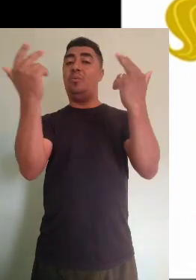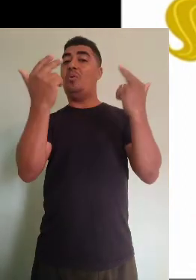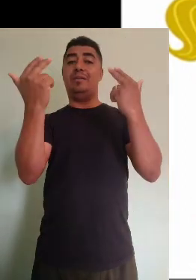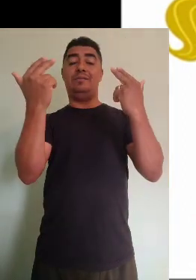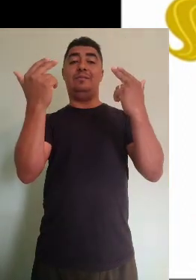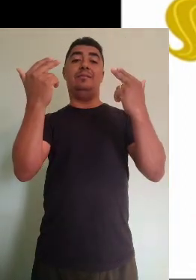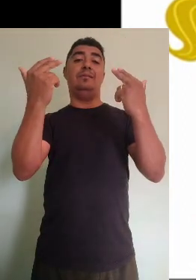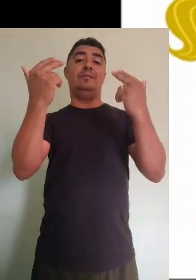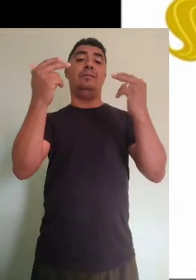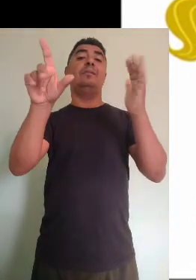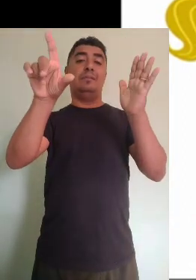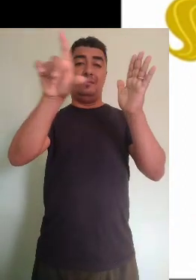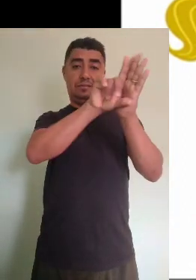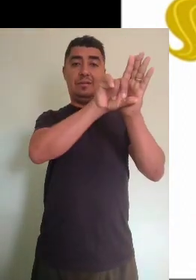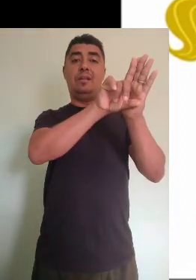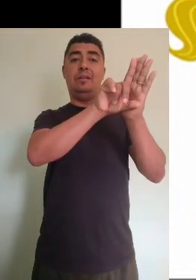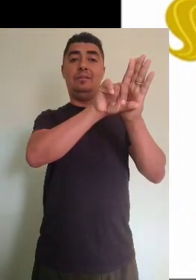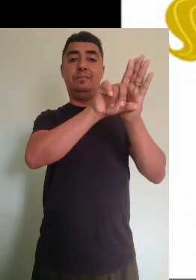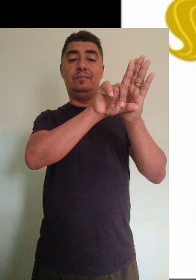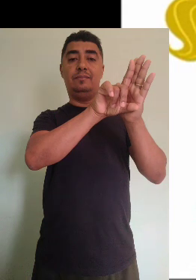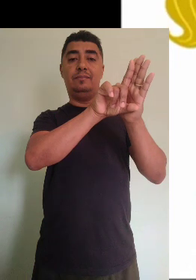cor, nacionalidade ou religião.